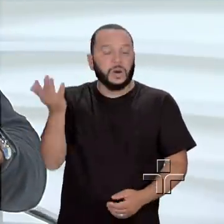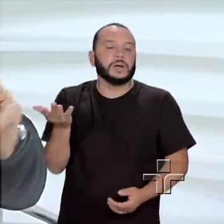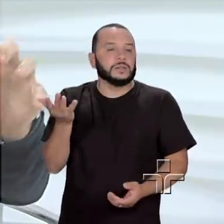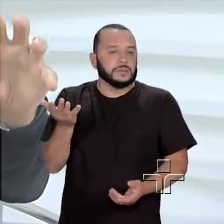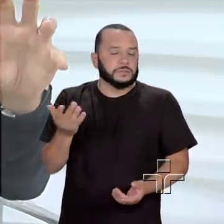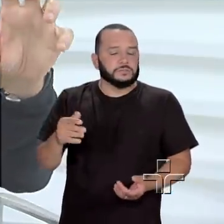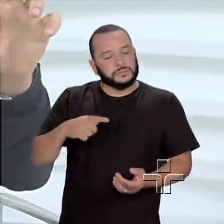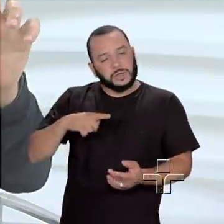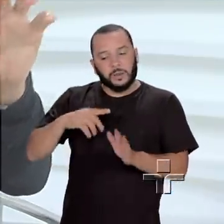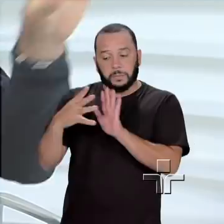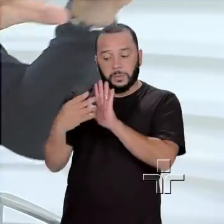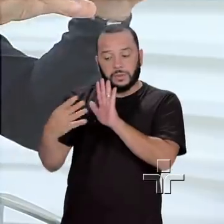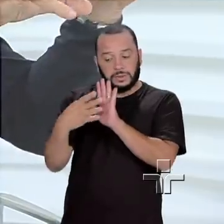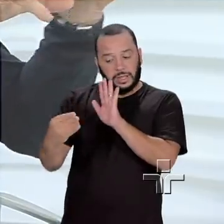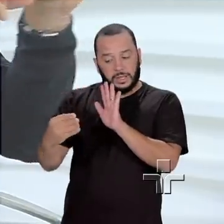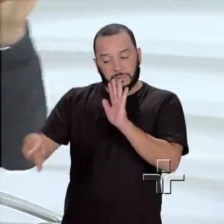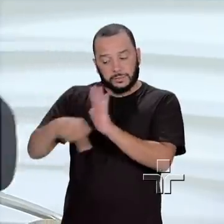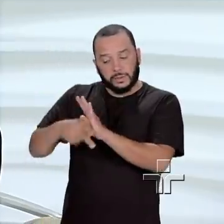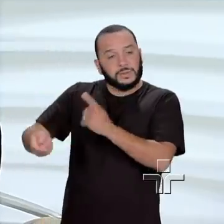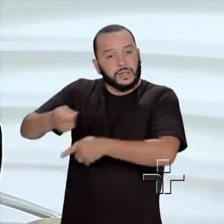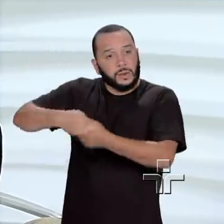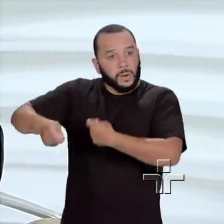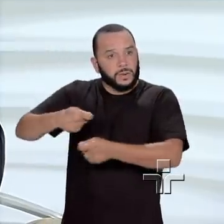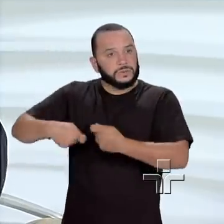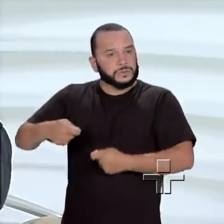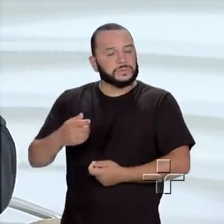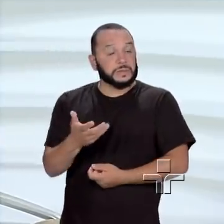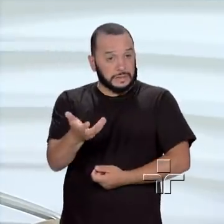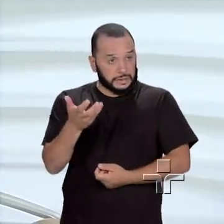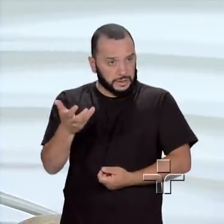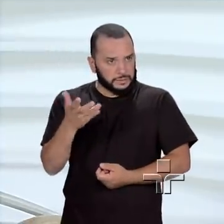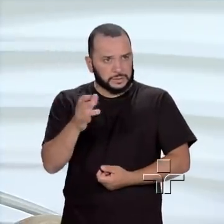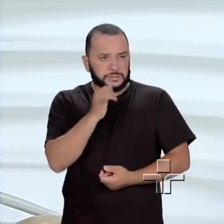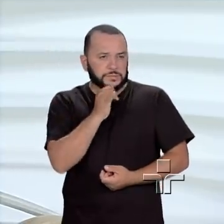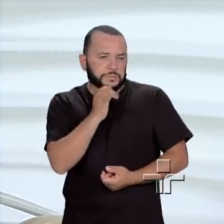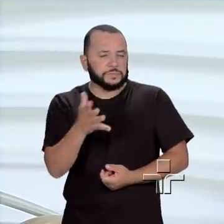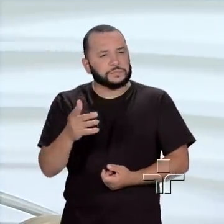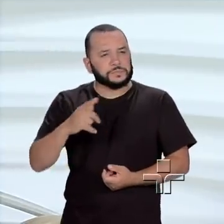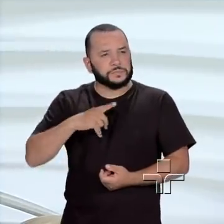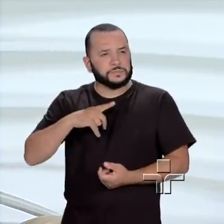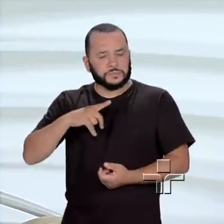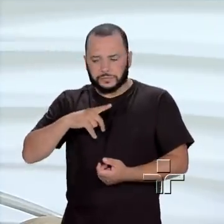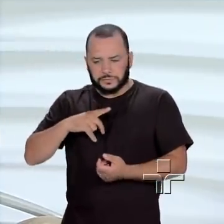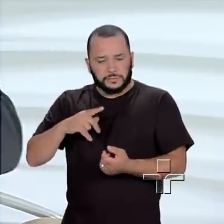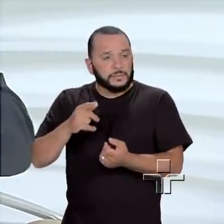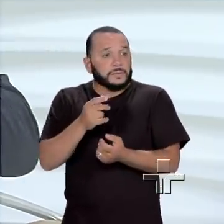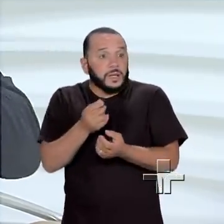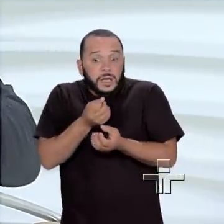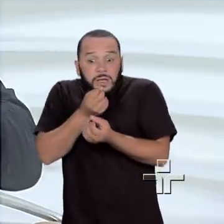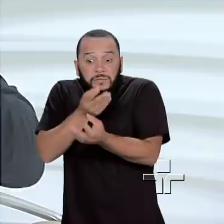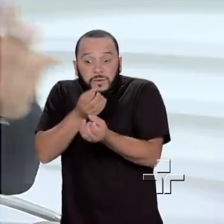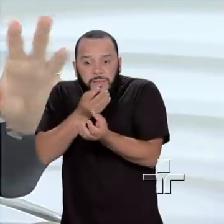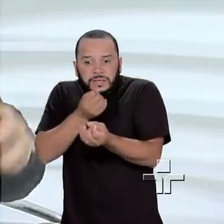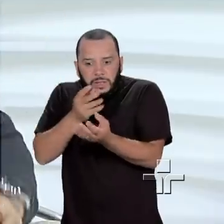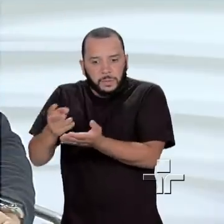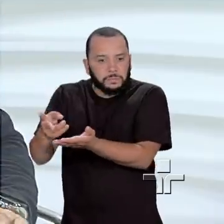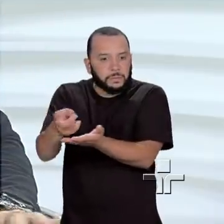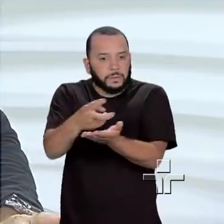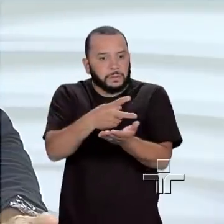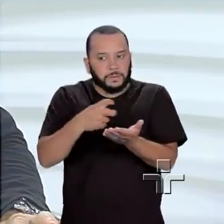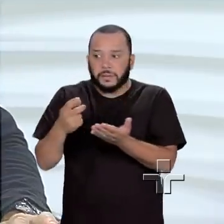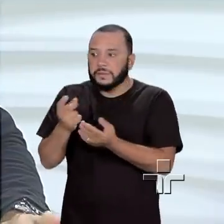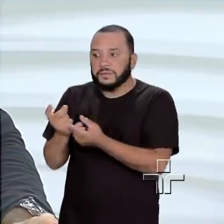negócio, de capturar a atenção do usuário final para vender essa atenção para o patrocinador, elas gastam